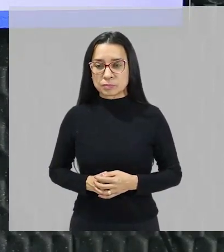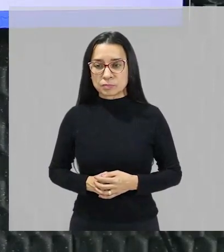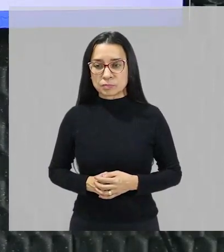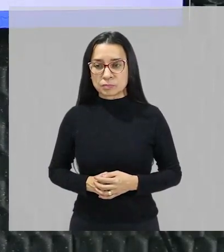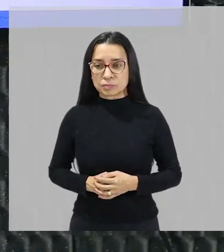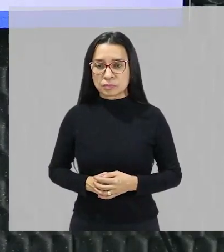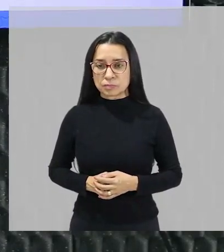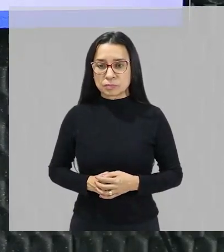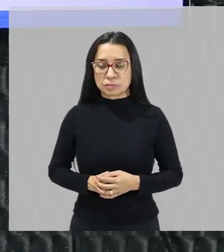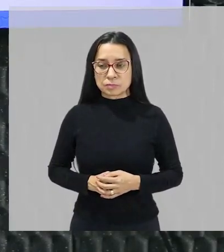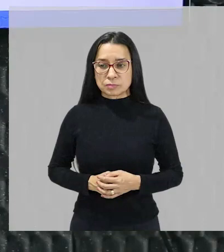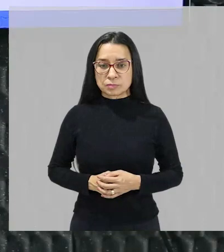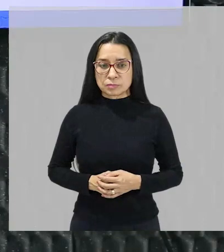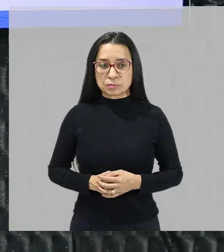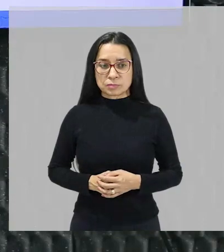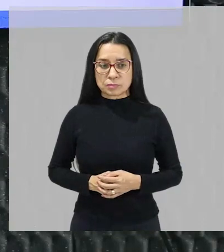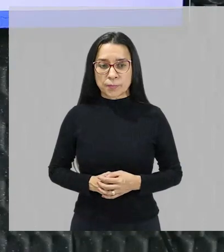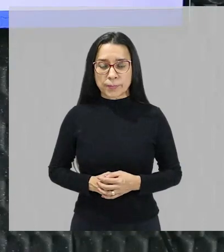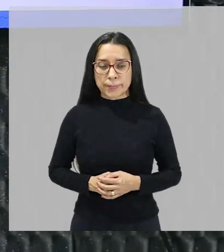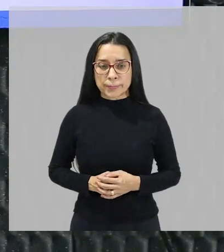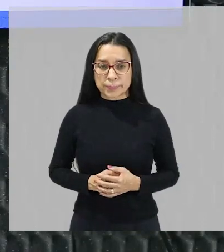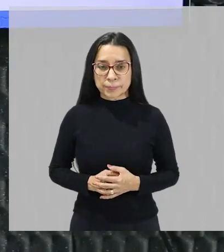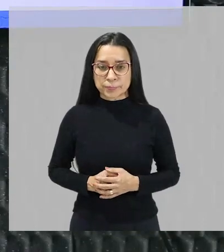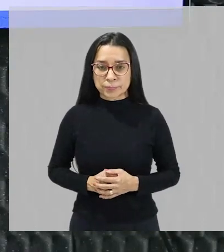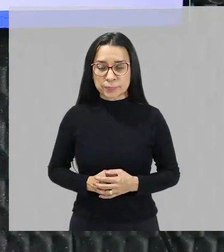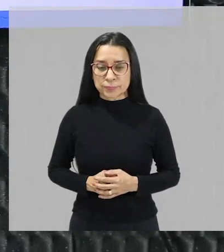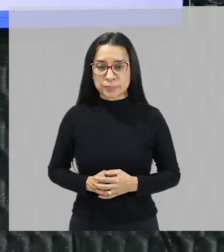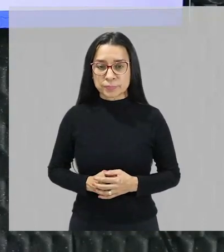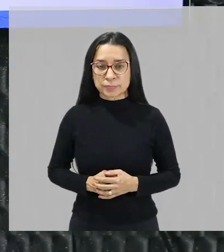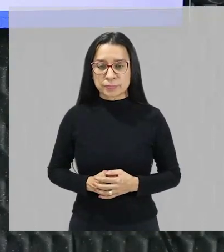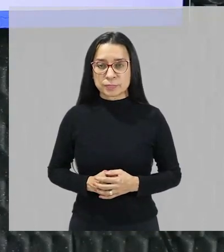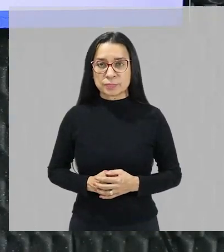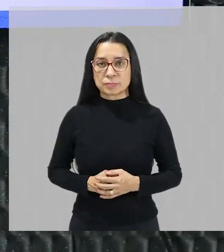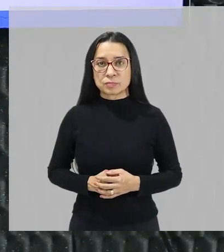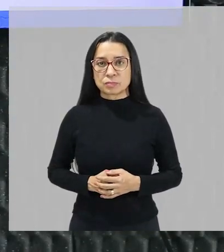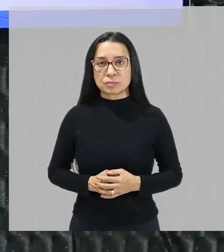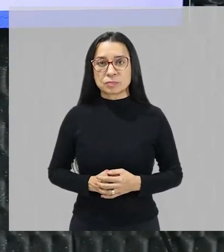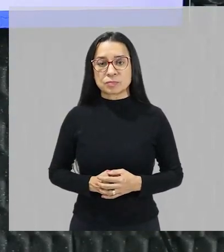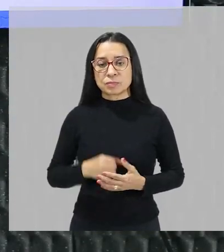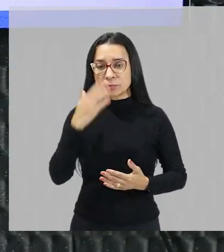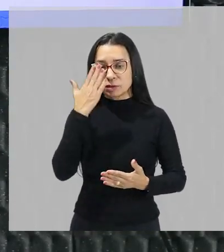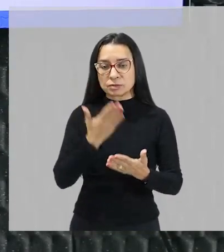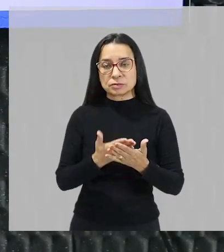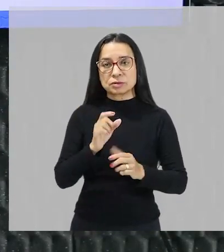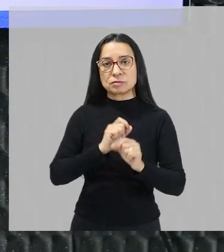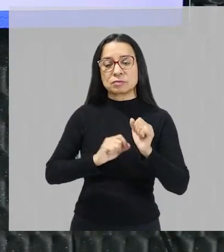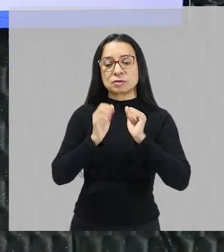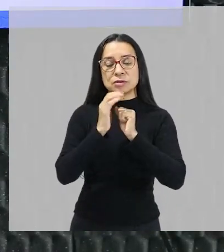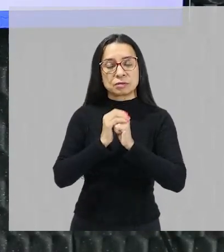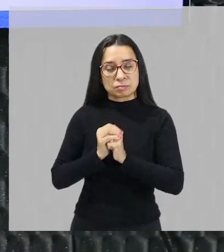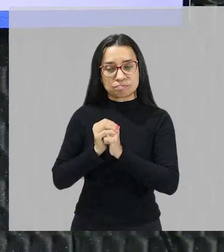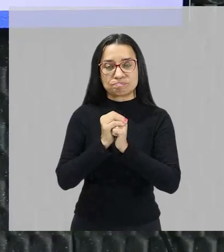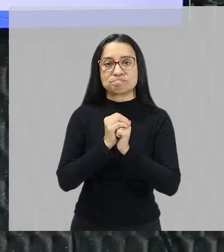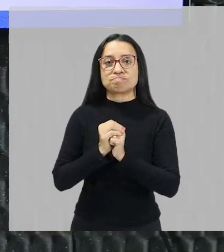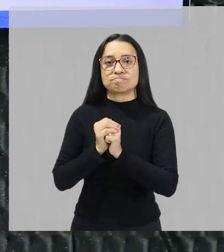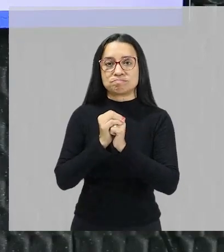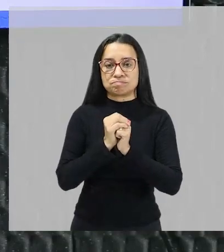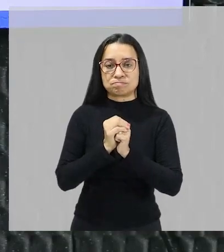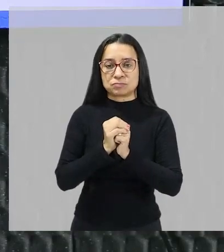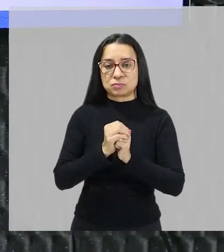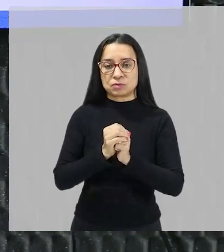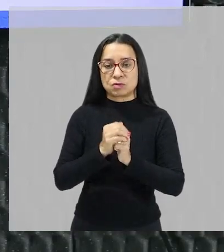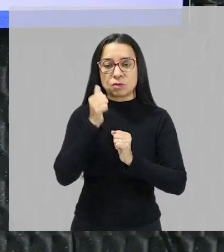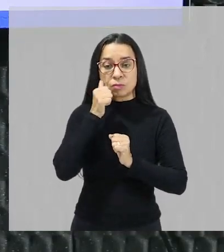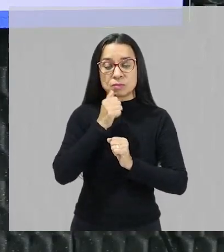vento. Ela fazia isso e rezava para a chuva durar mais. Então ela acreditava que a oração dele, da avó dele, melhor